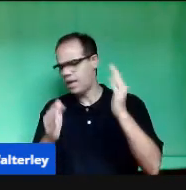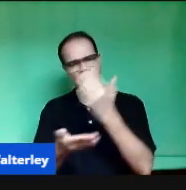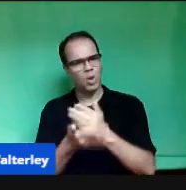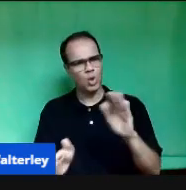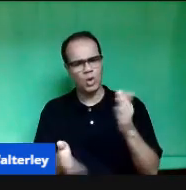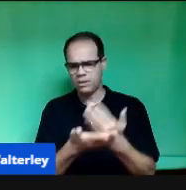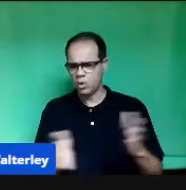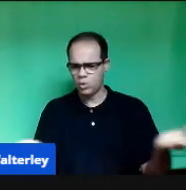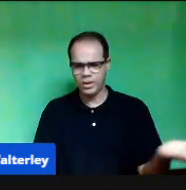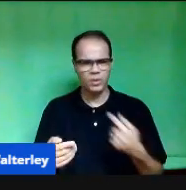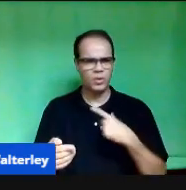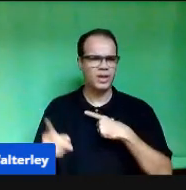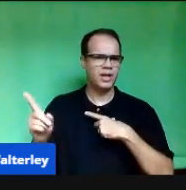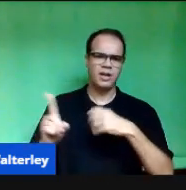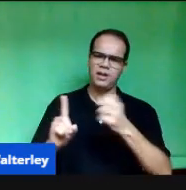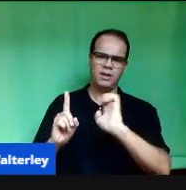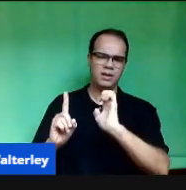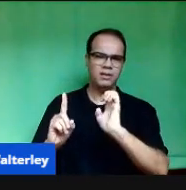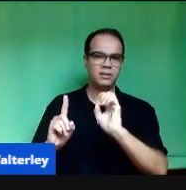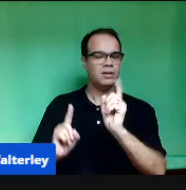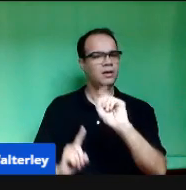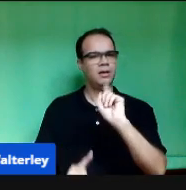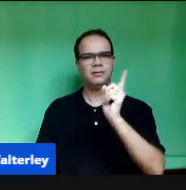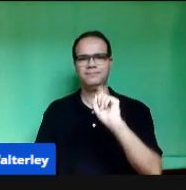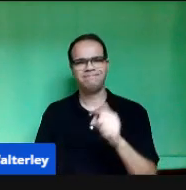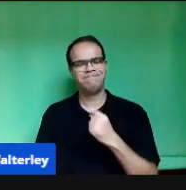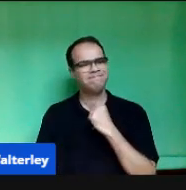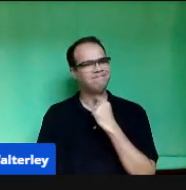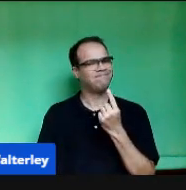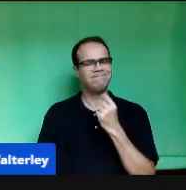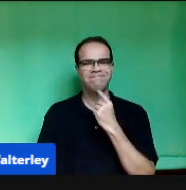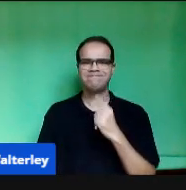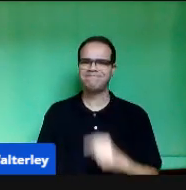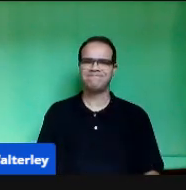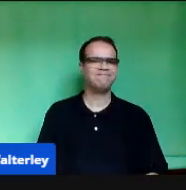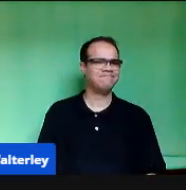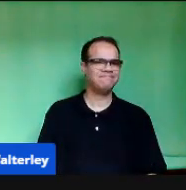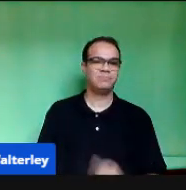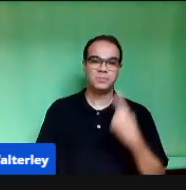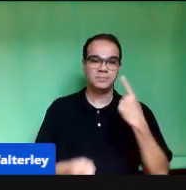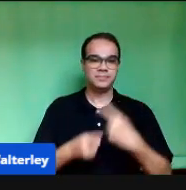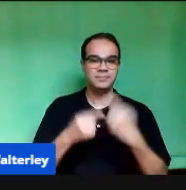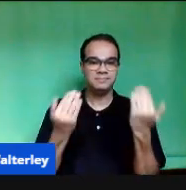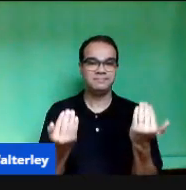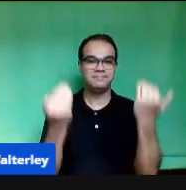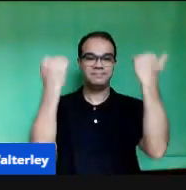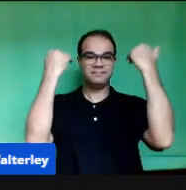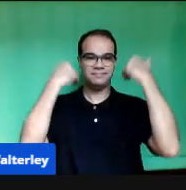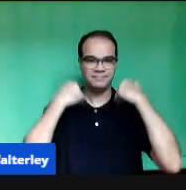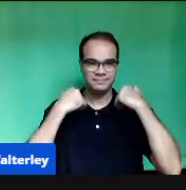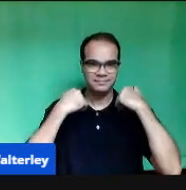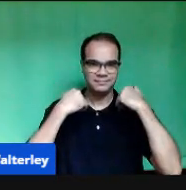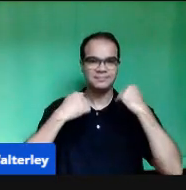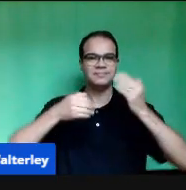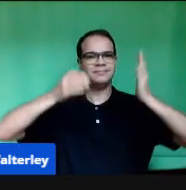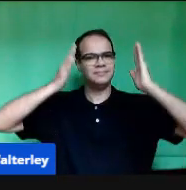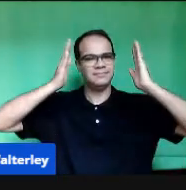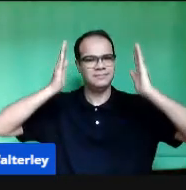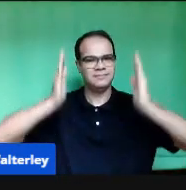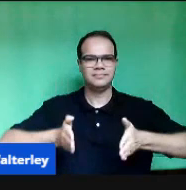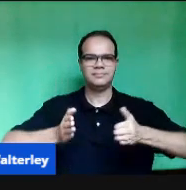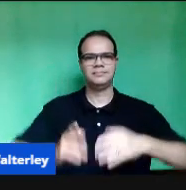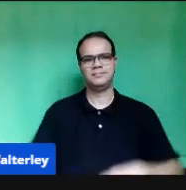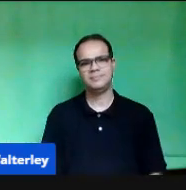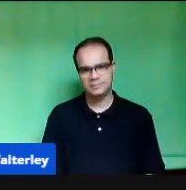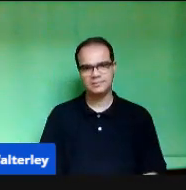sociedade moderna, uma opção das instituições onde essas pessoas estão inseridas, de que elas estejam dentro da norma esperada,